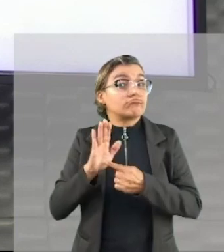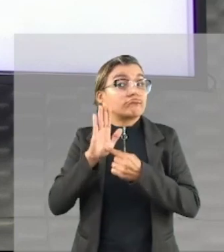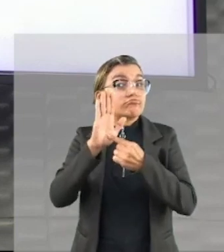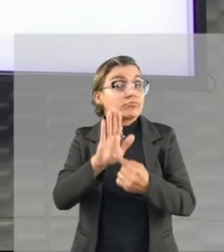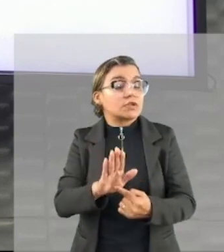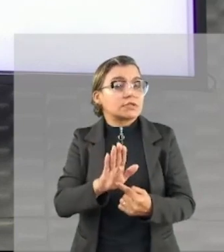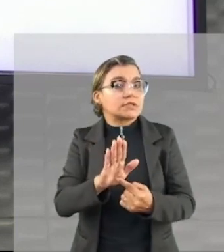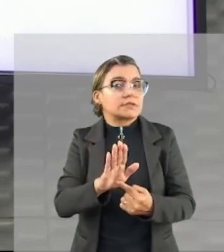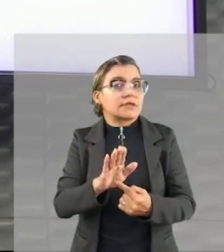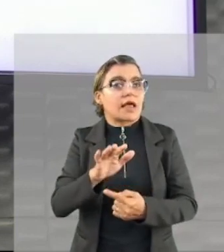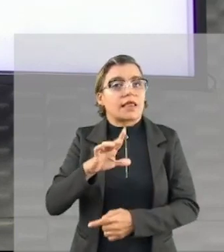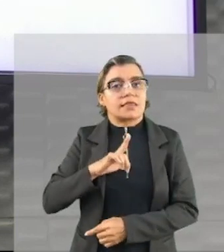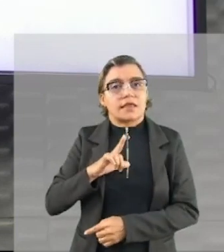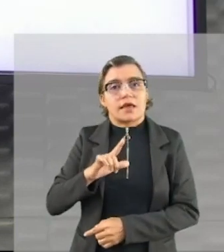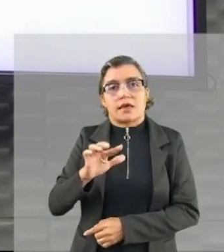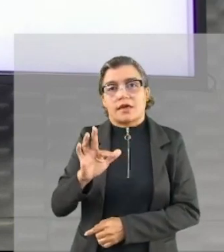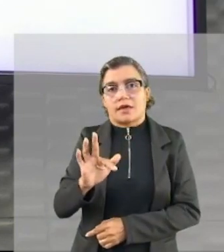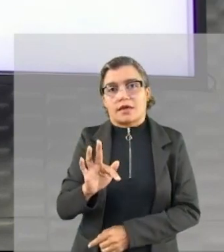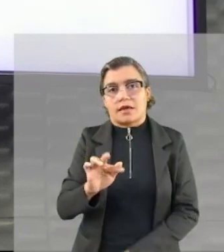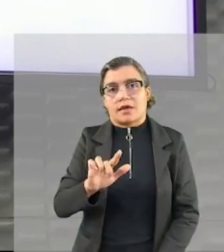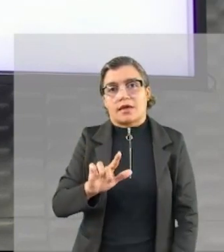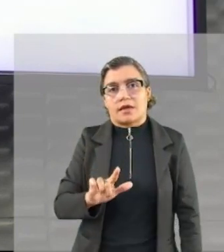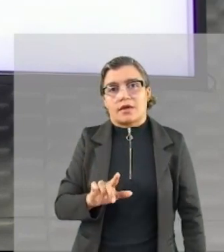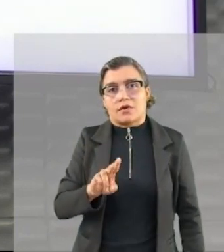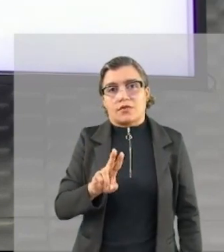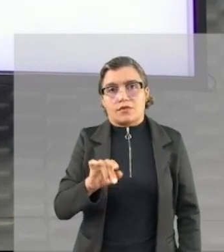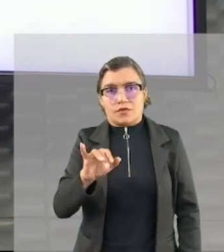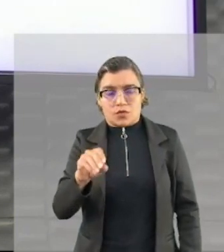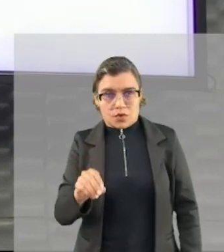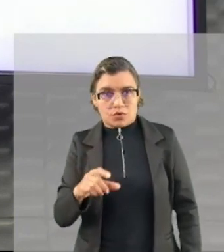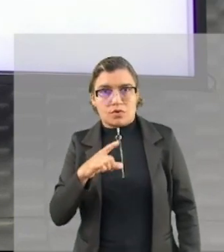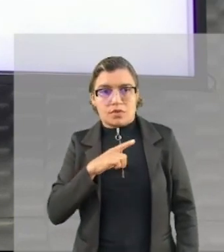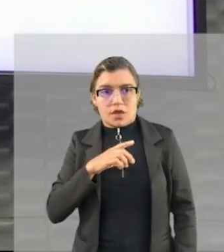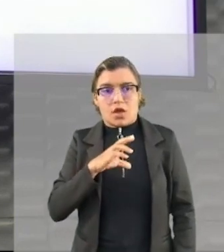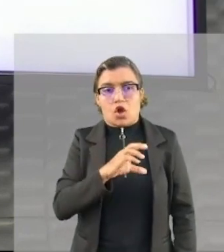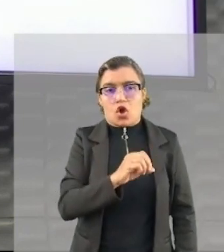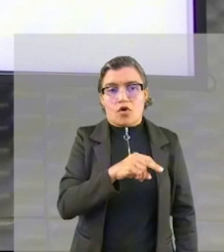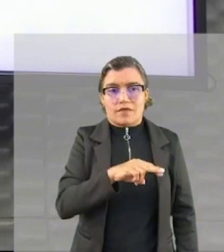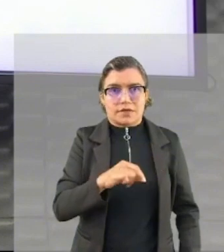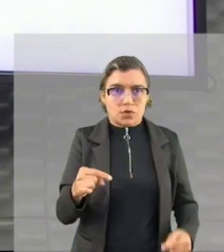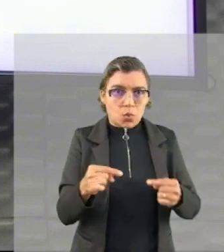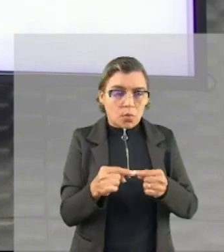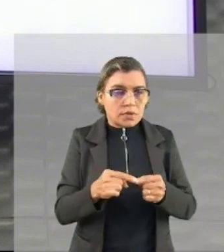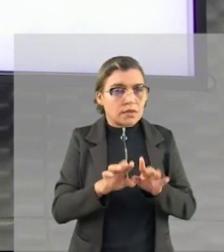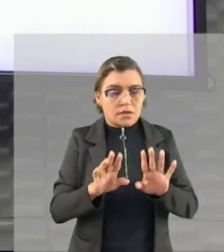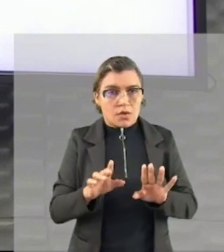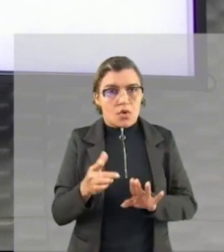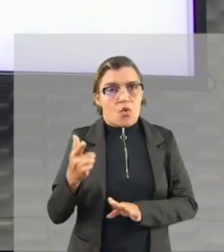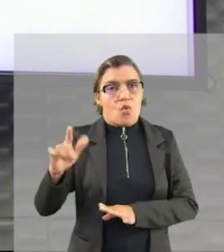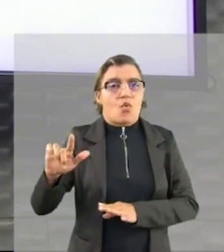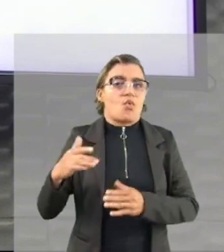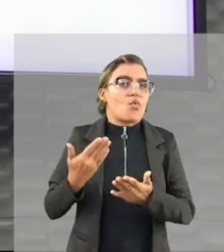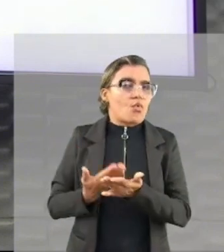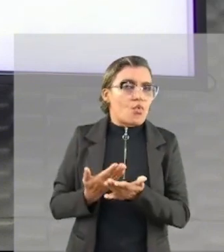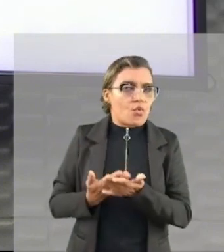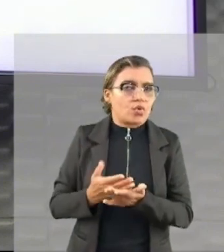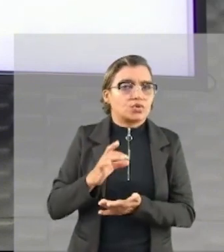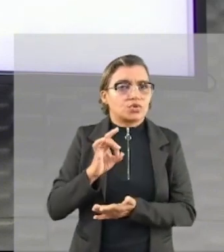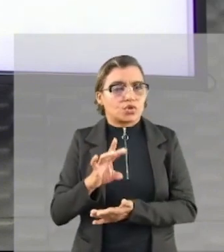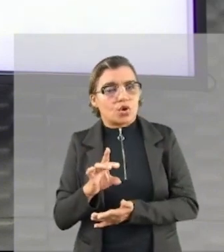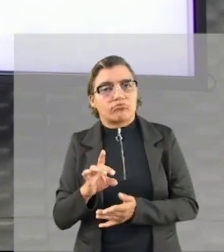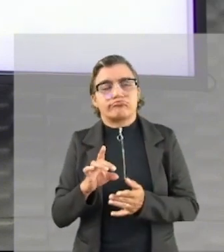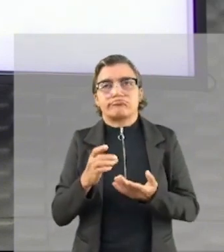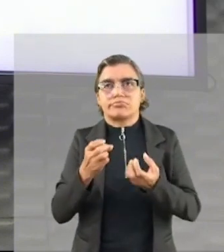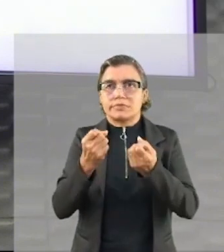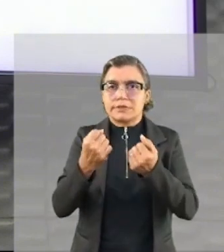ter fluido que vai ser só convecção, certo? Mas essa é uma observação para uma outra aula só de aplicações da